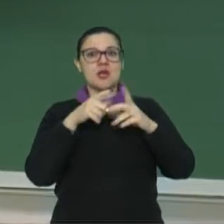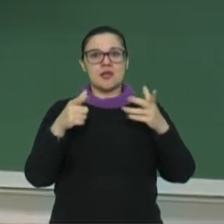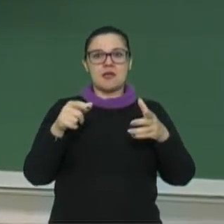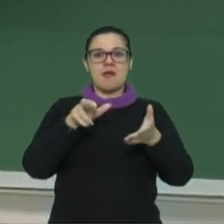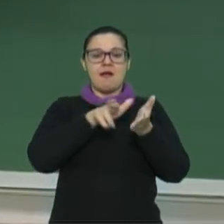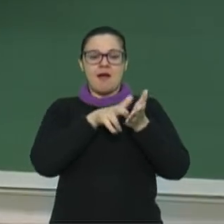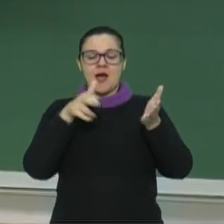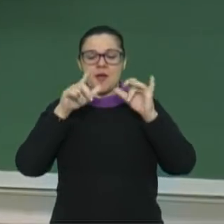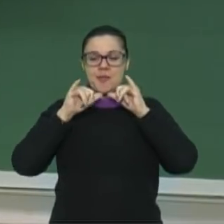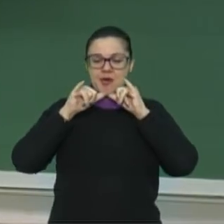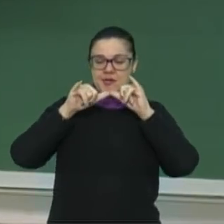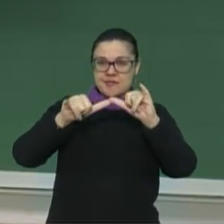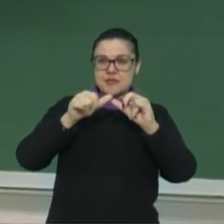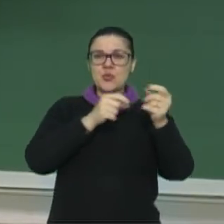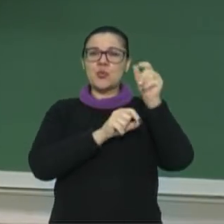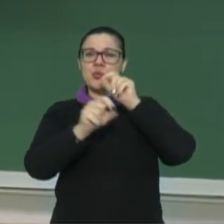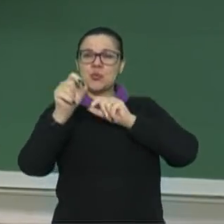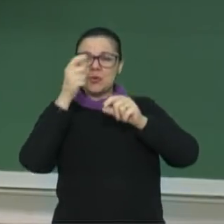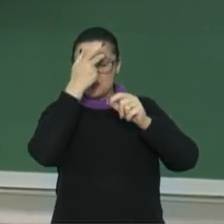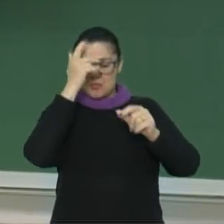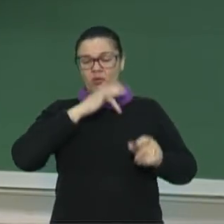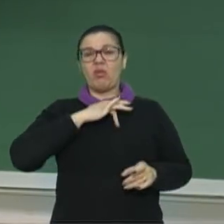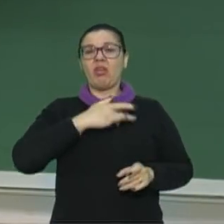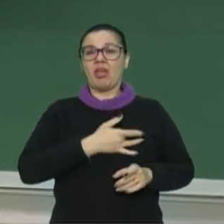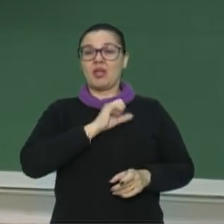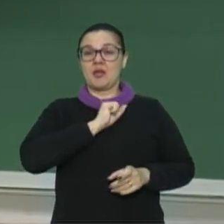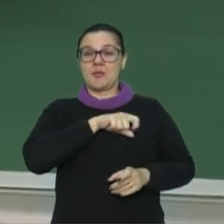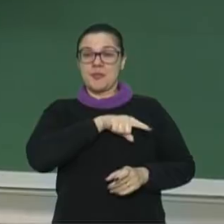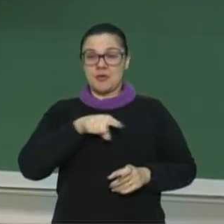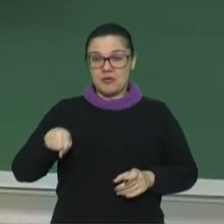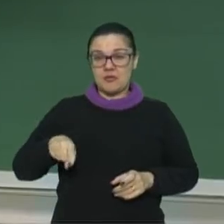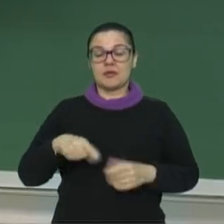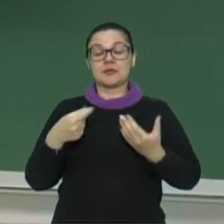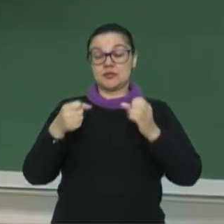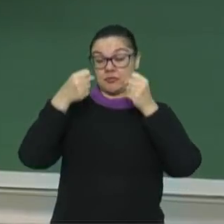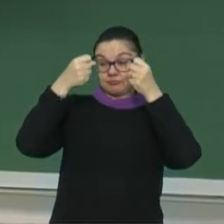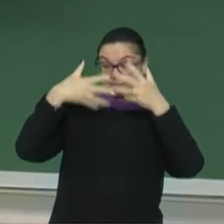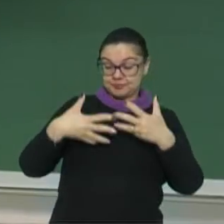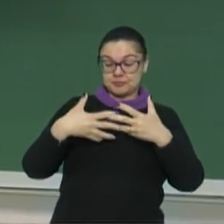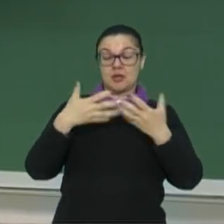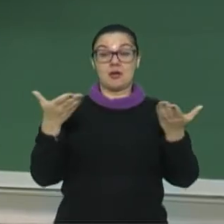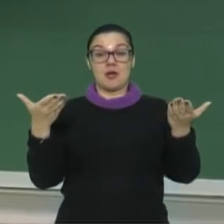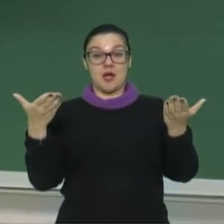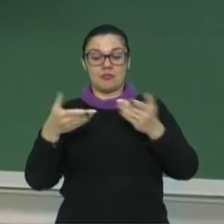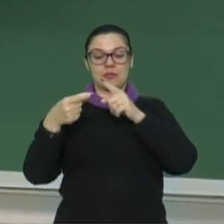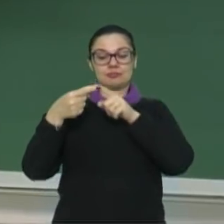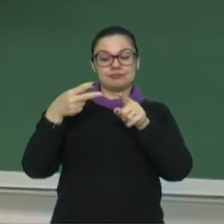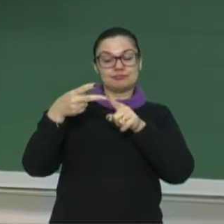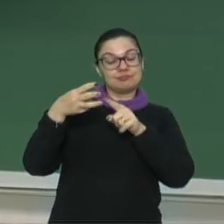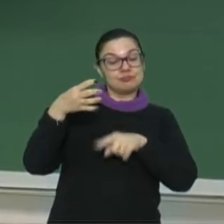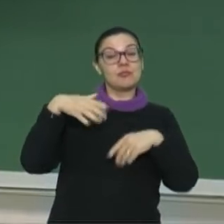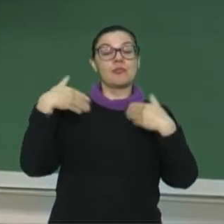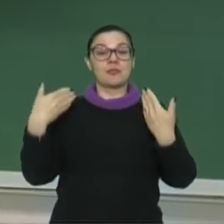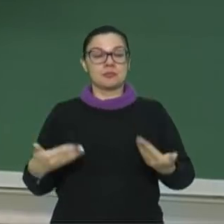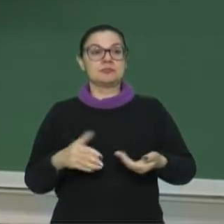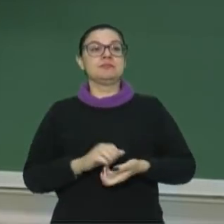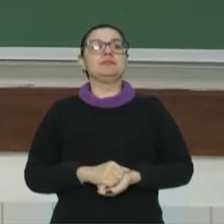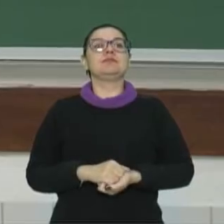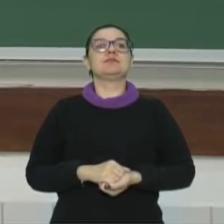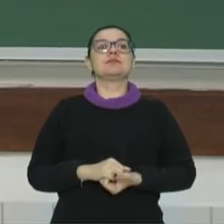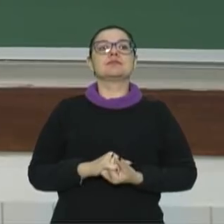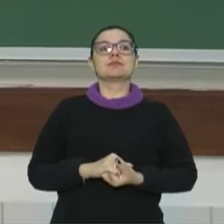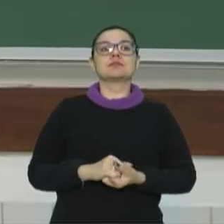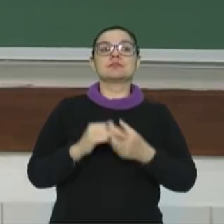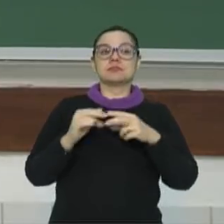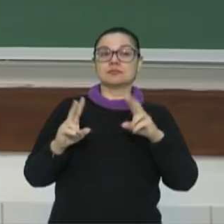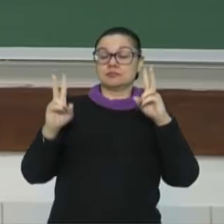ia trazer os sinais, O que uma pessoa vitimista faz? Já tem umas ideias ali, mas agora ela vai focar mais, Vamos lá,